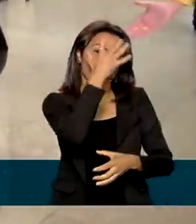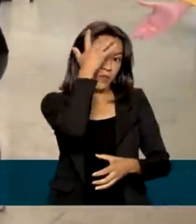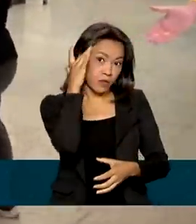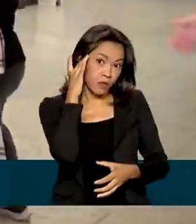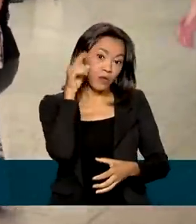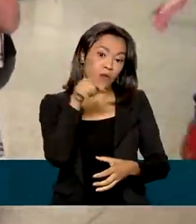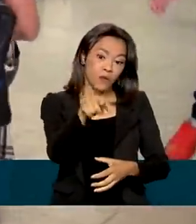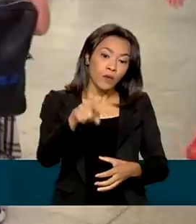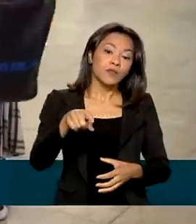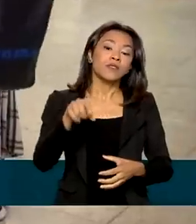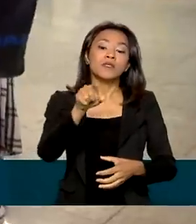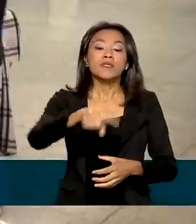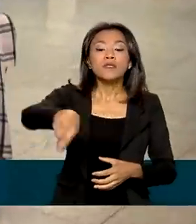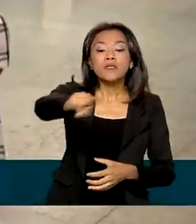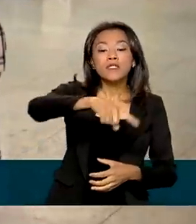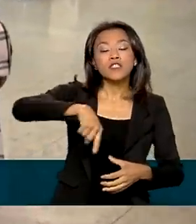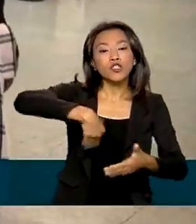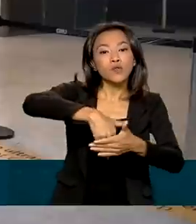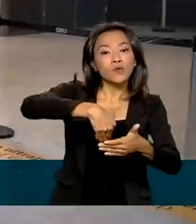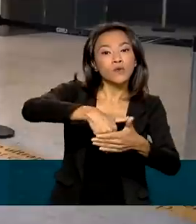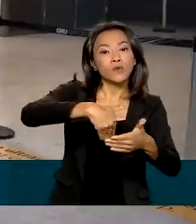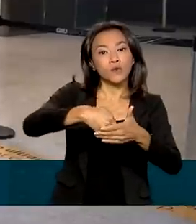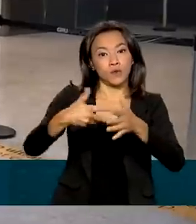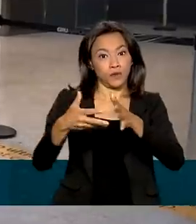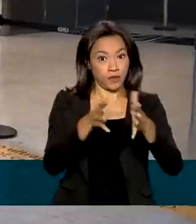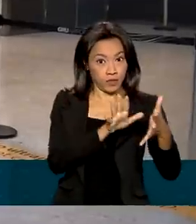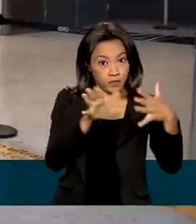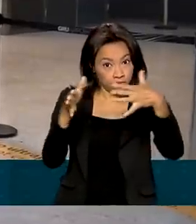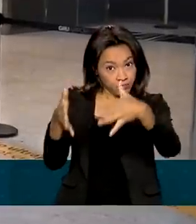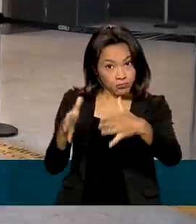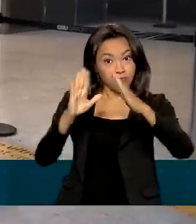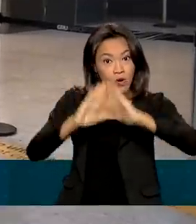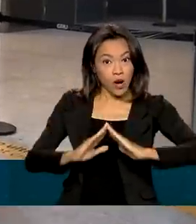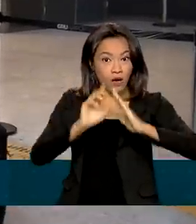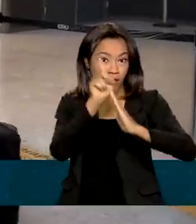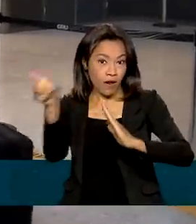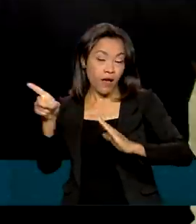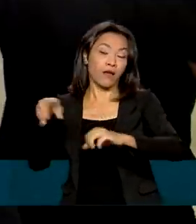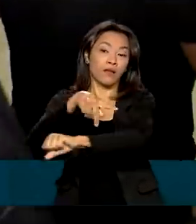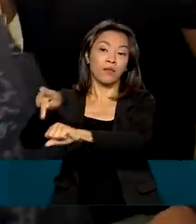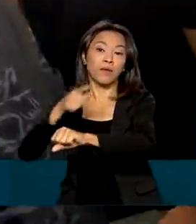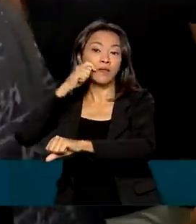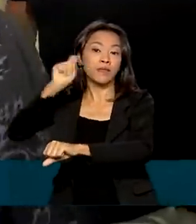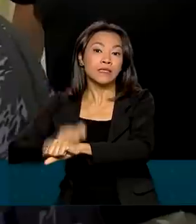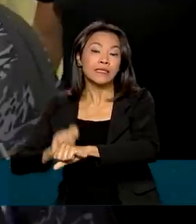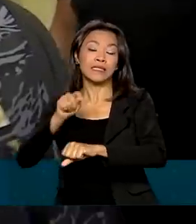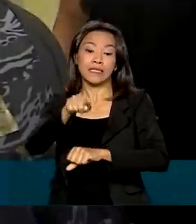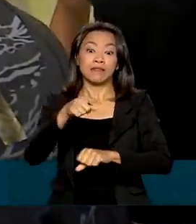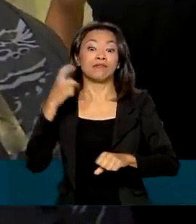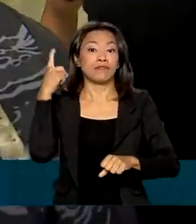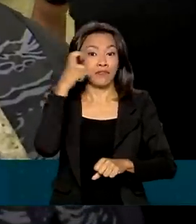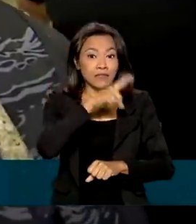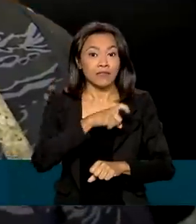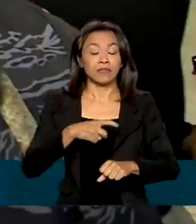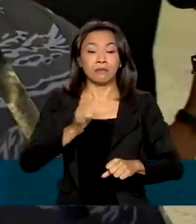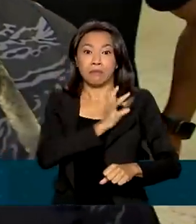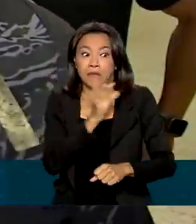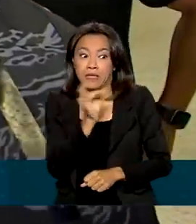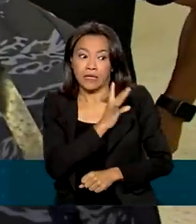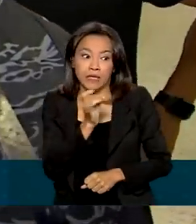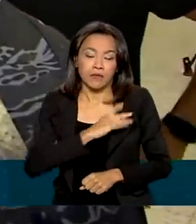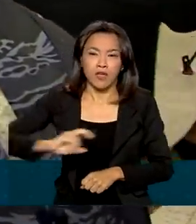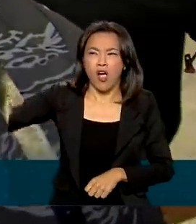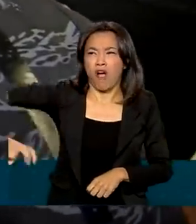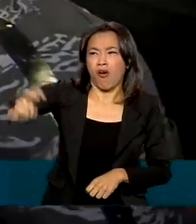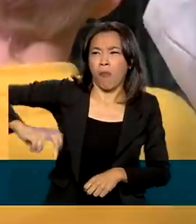dos jogadores que atuam no futebol ucraniano, passaram por dias tensos, de medo, insegurança e longas caminhadas